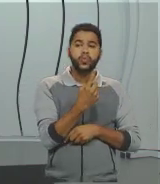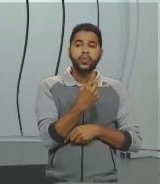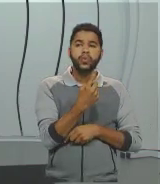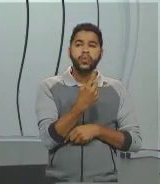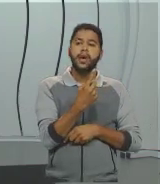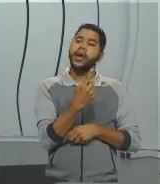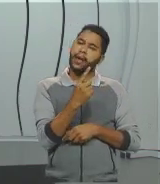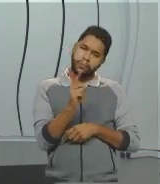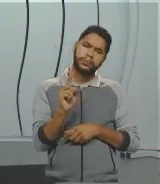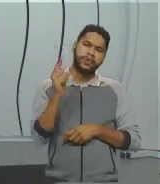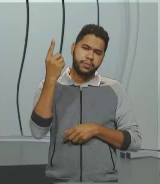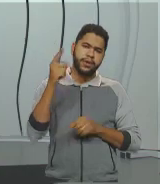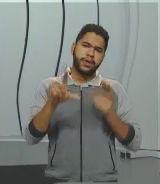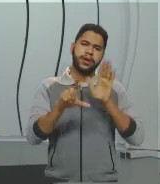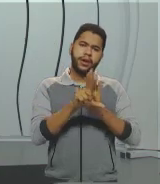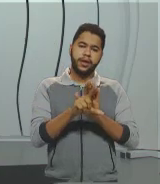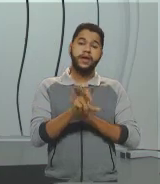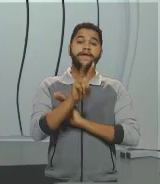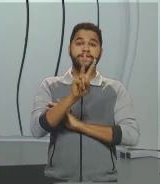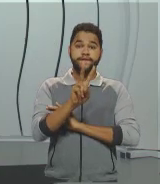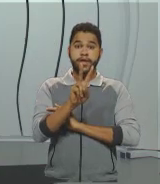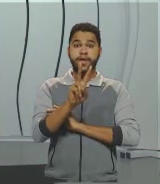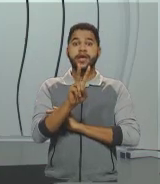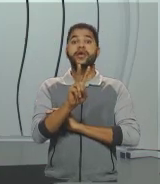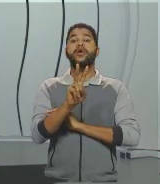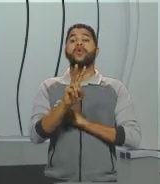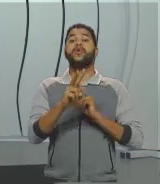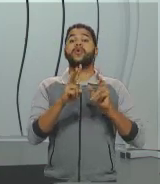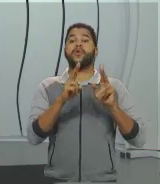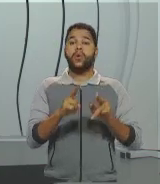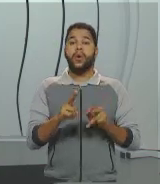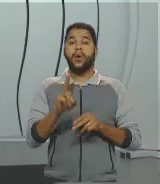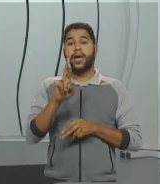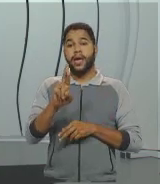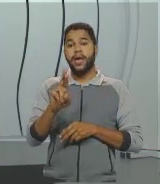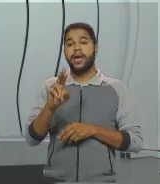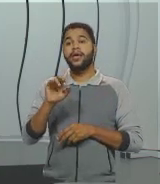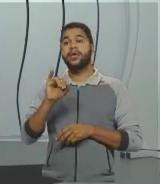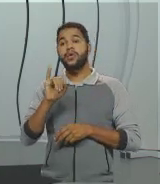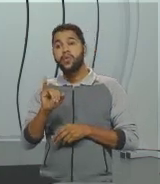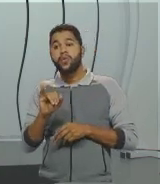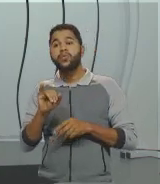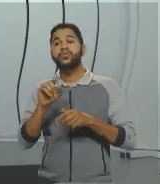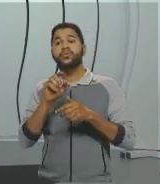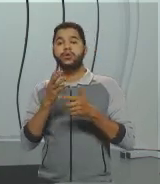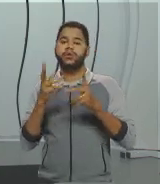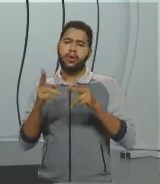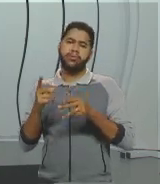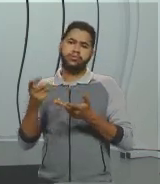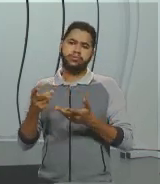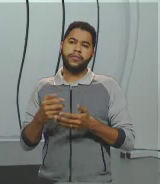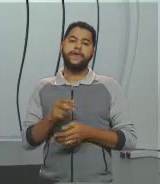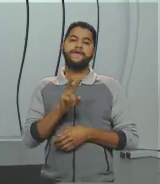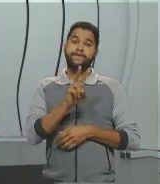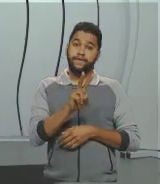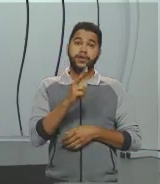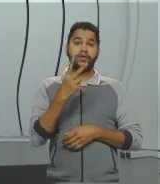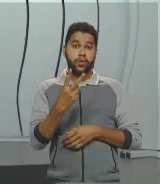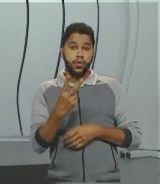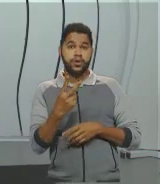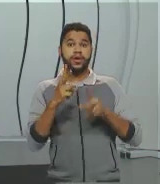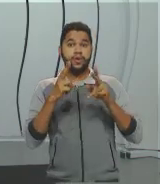usar a primeira lei de Ohm. V1 é igual a R1 vezes a corrente que eu achei. V2 é igual